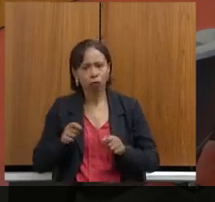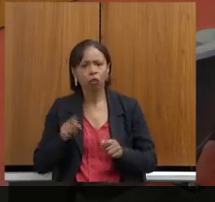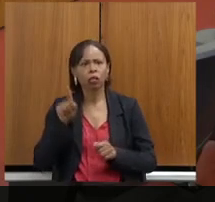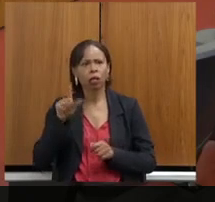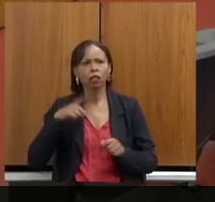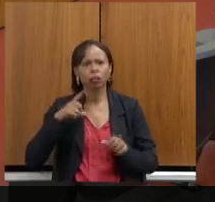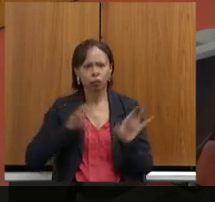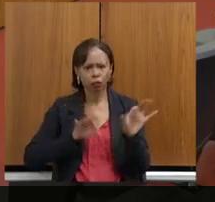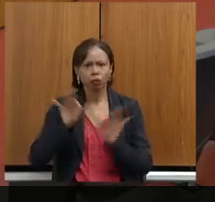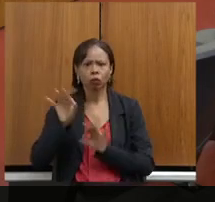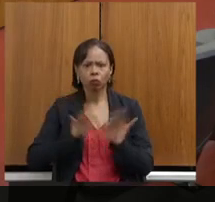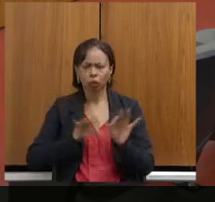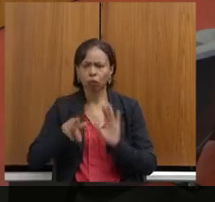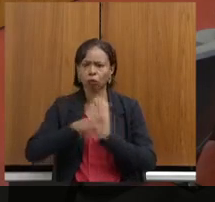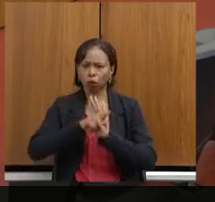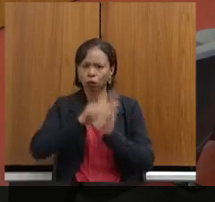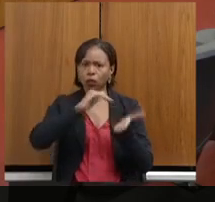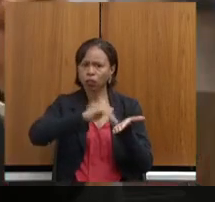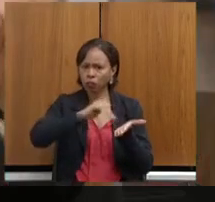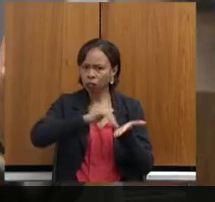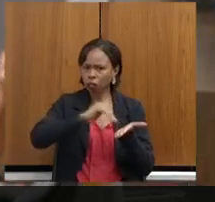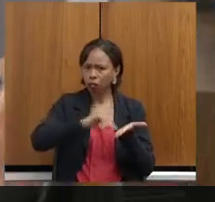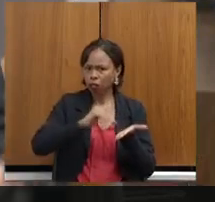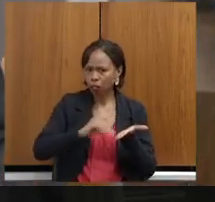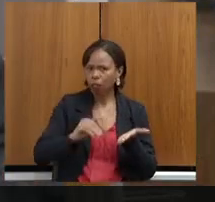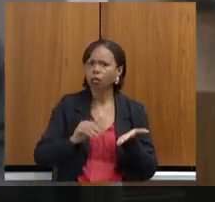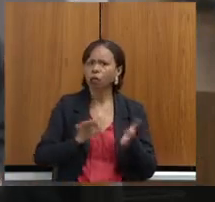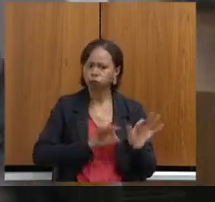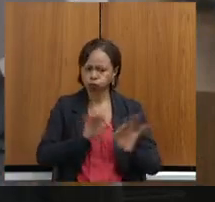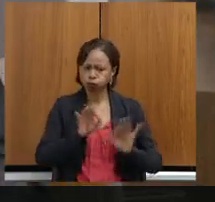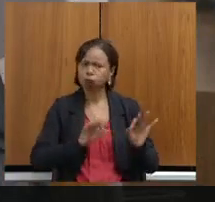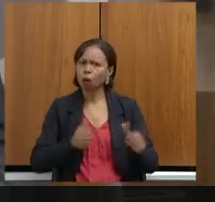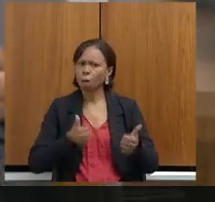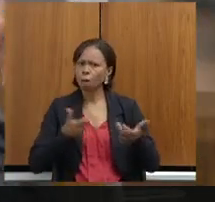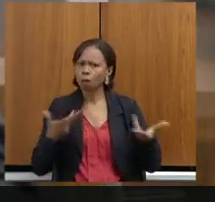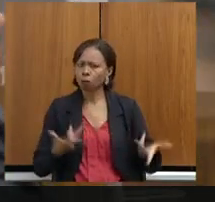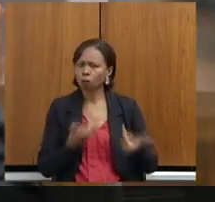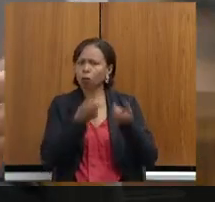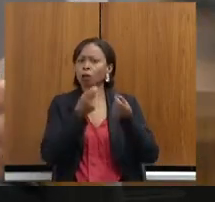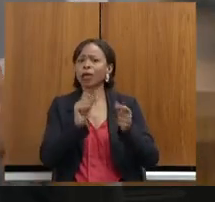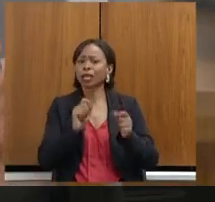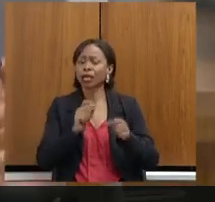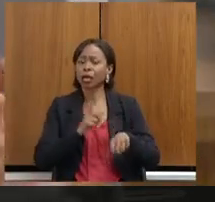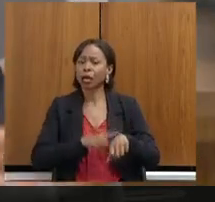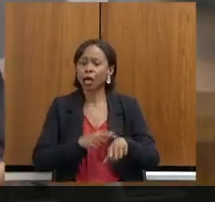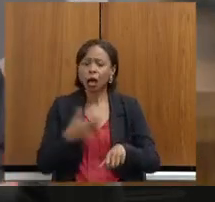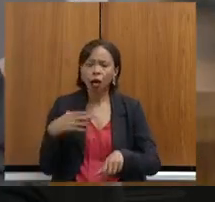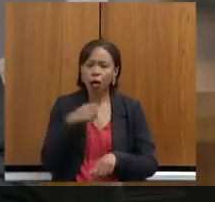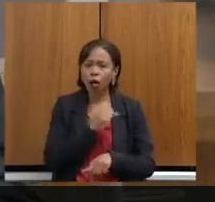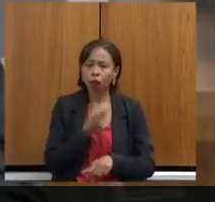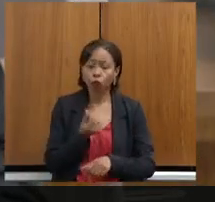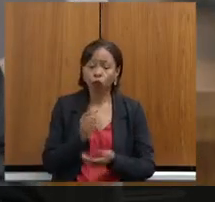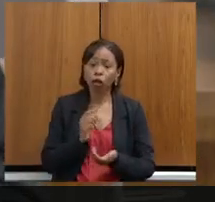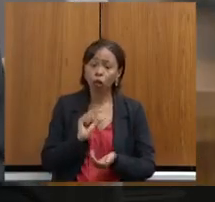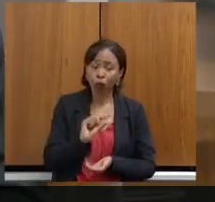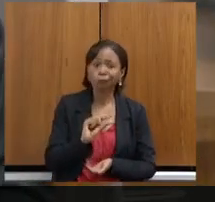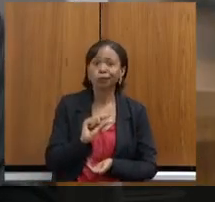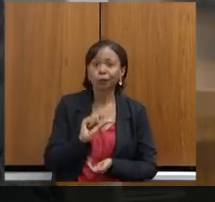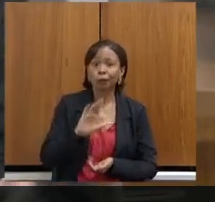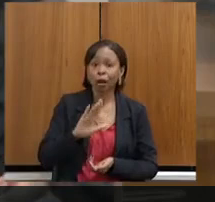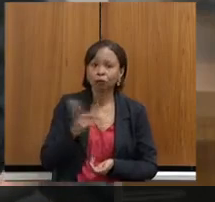plano lá que a secretaria tem feito por muita mais fria para otimizar poucos recursos e fazer grandes